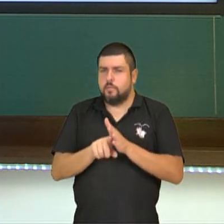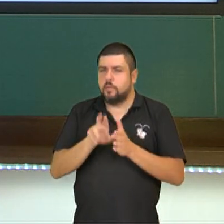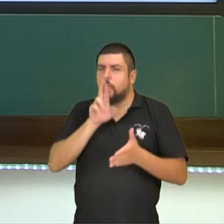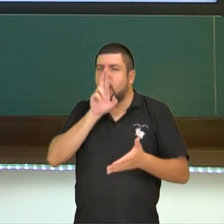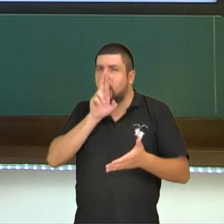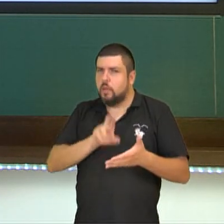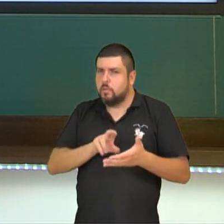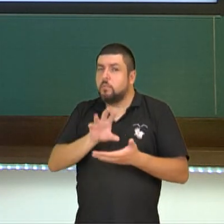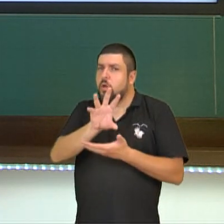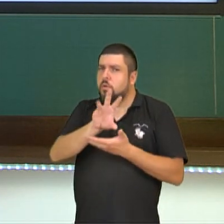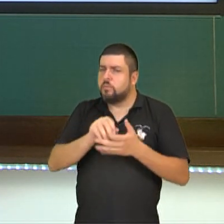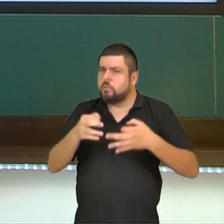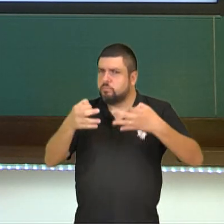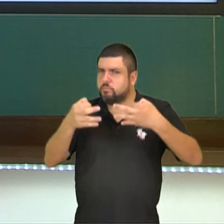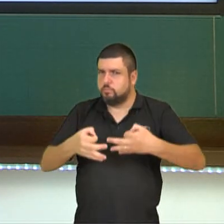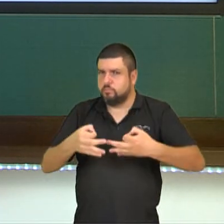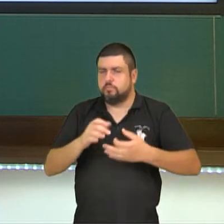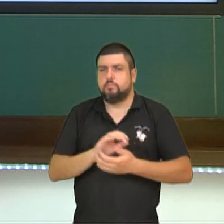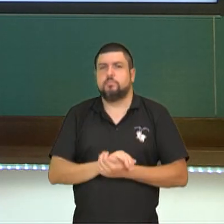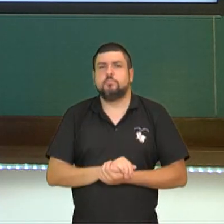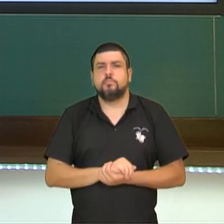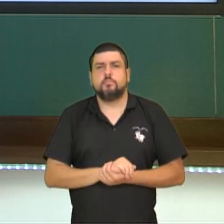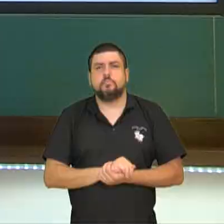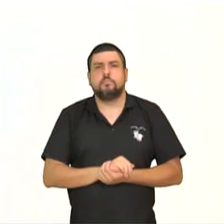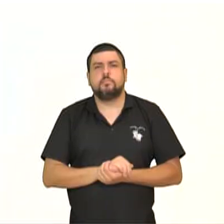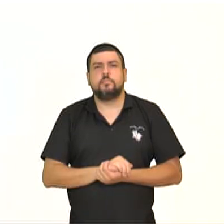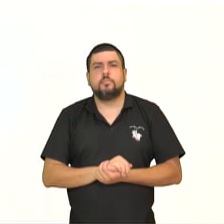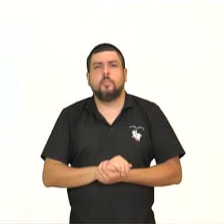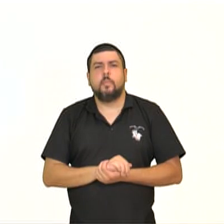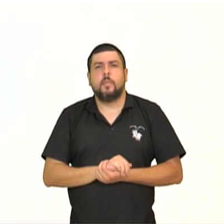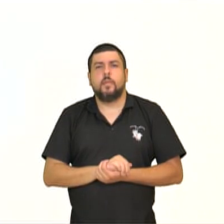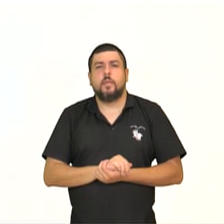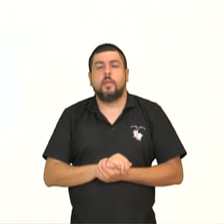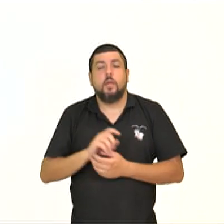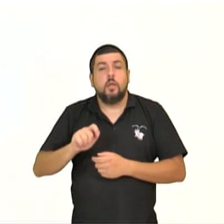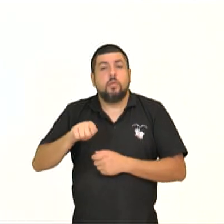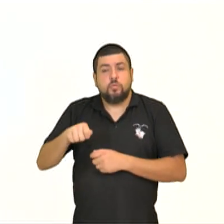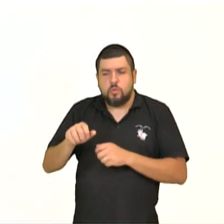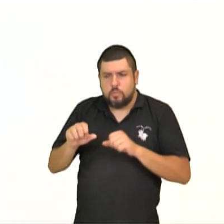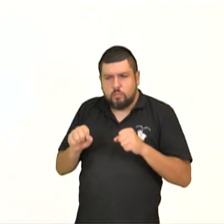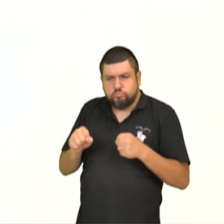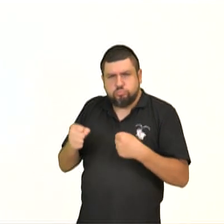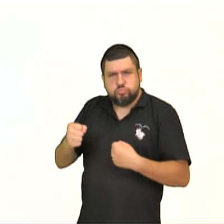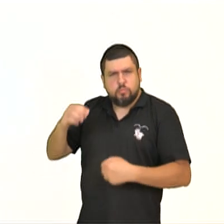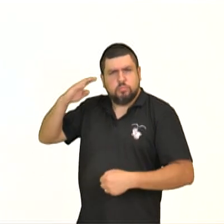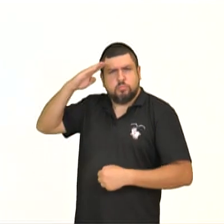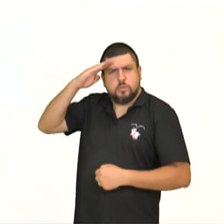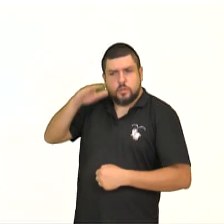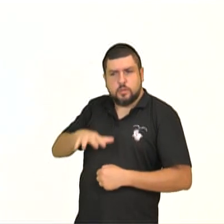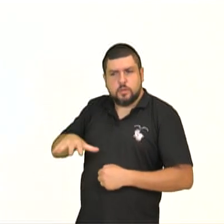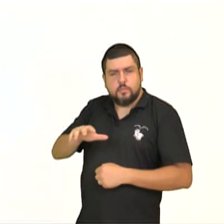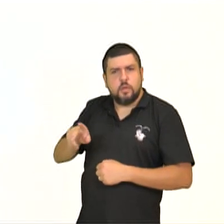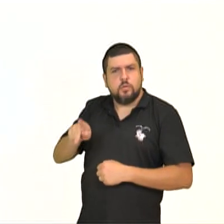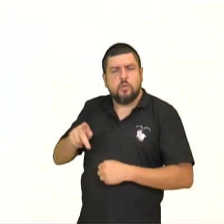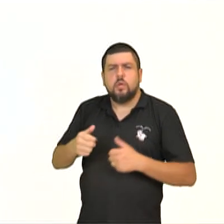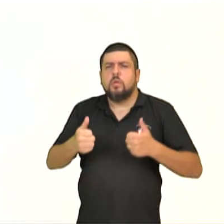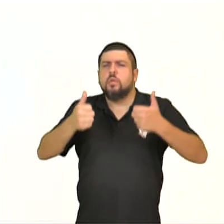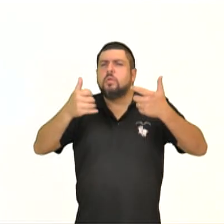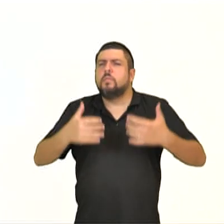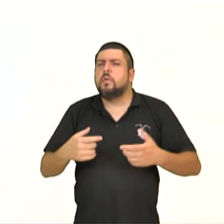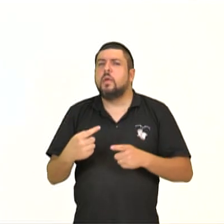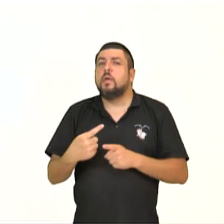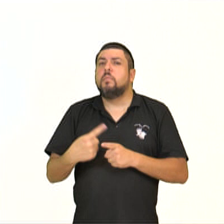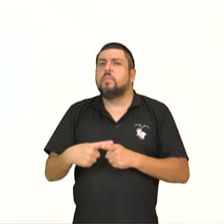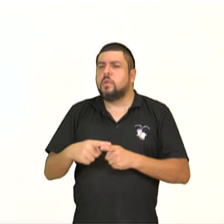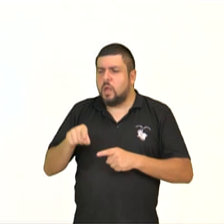mas é para copiar certinho no caderno, viu, galerinha do sexto ano? Sobre a força militar no reino de Cuxi. Explique por que